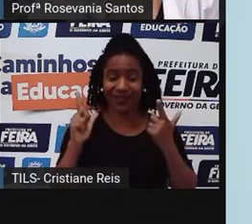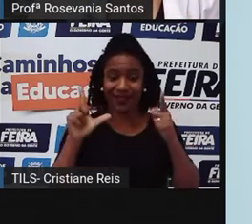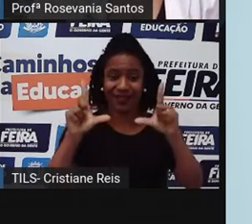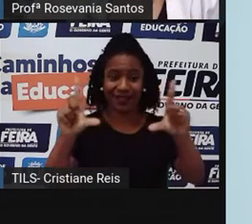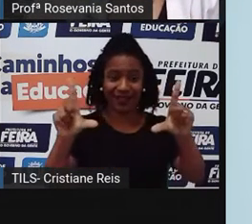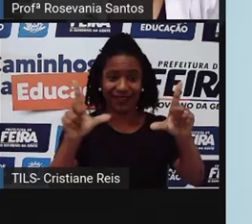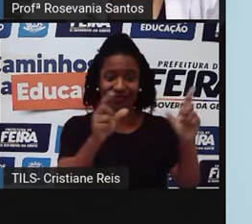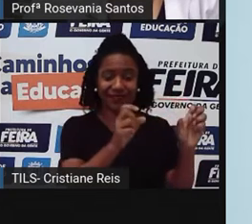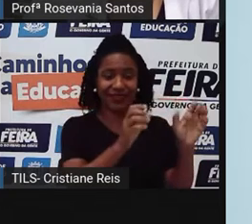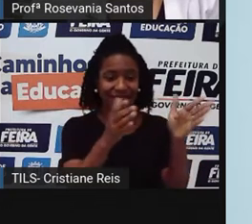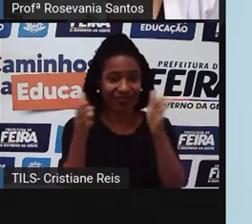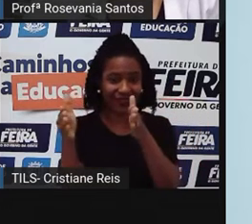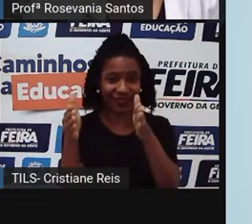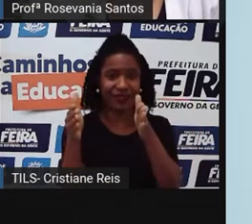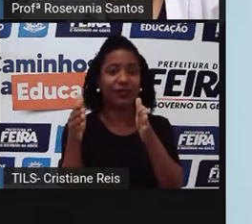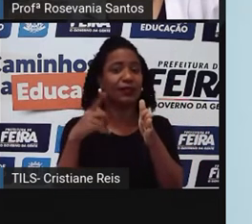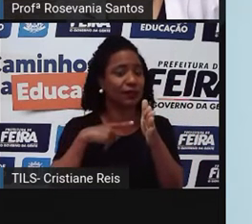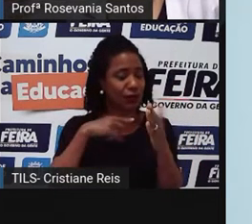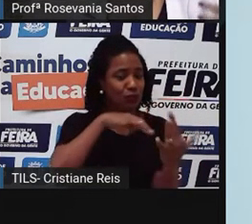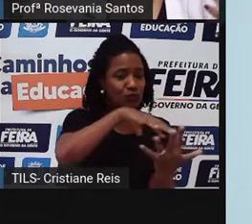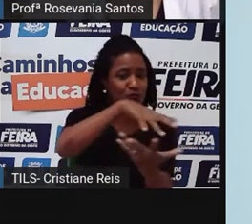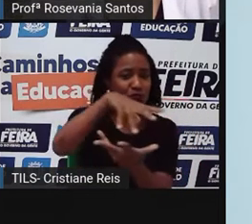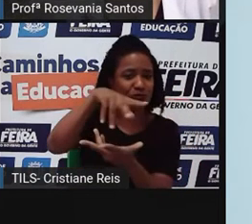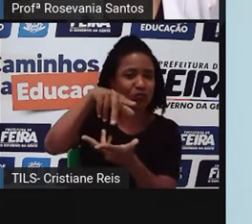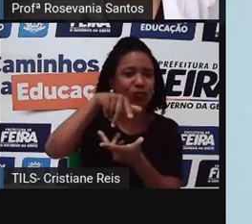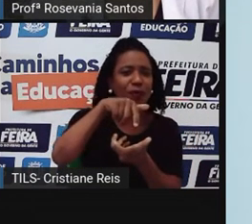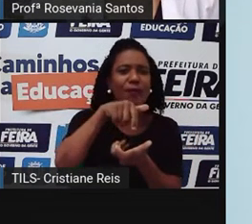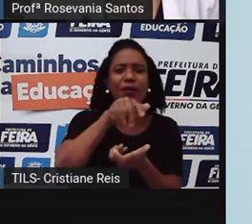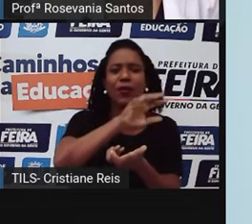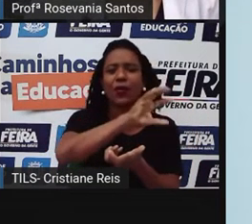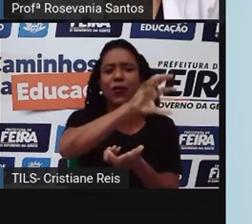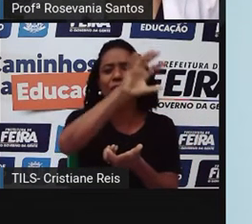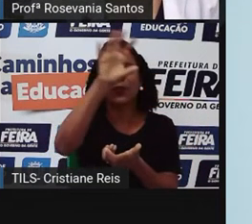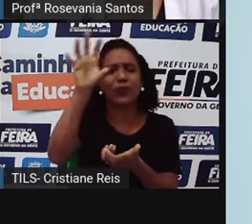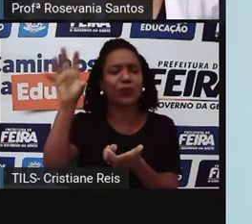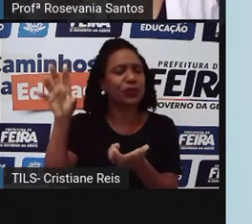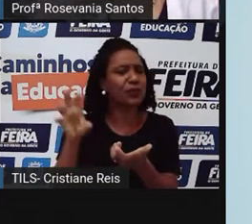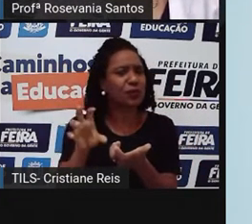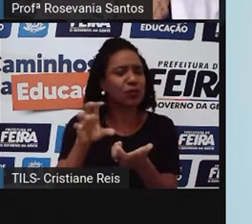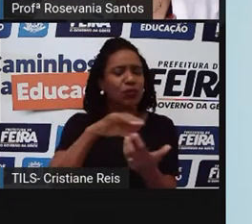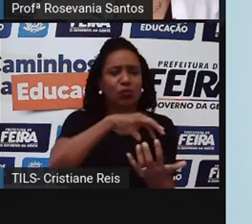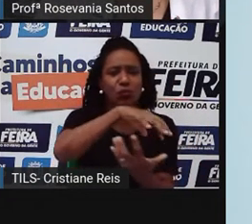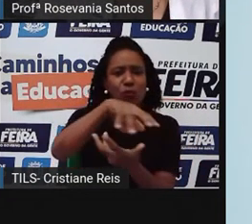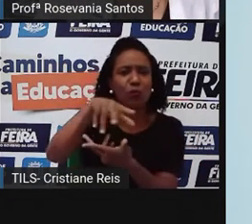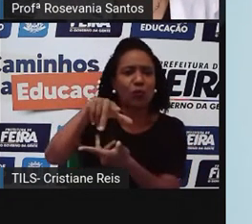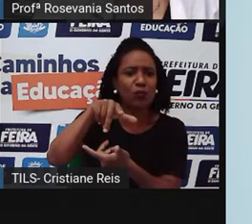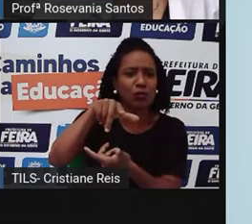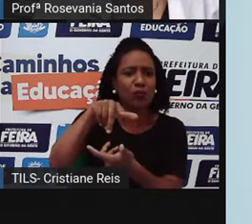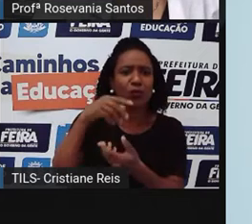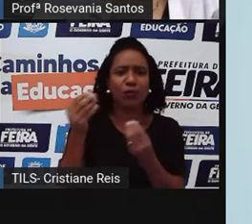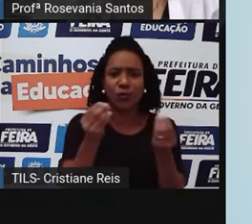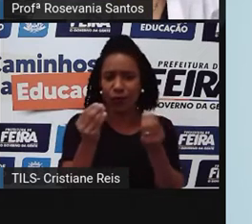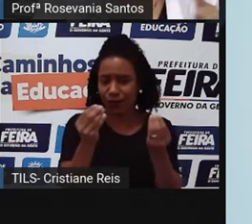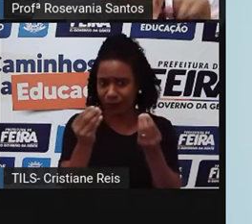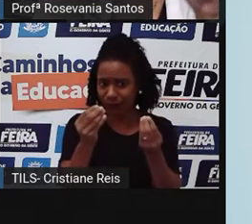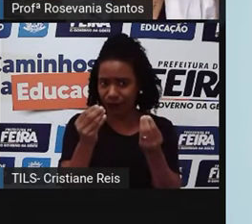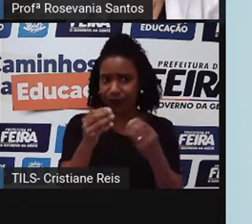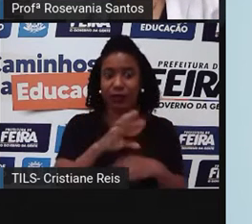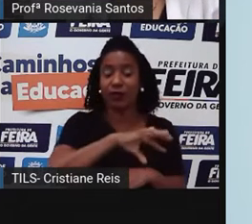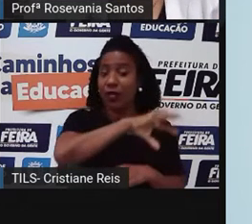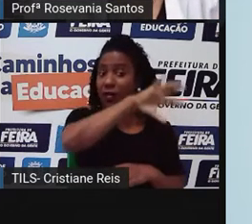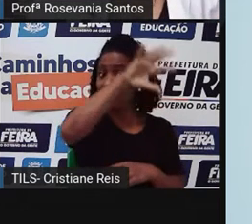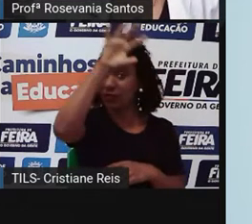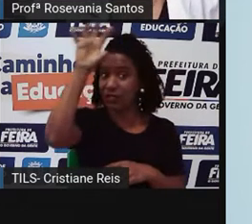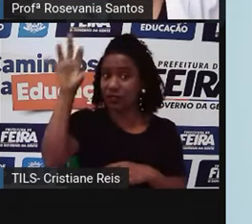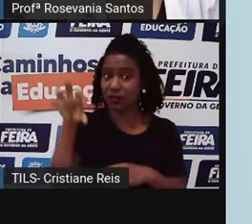mapa mundi, né, em alto relevo. Então, o que que seria, né, essa regionalização? E não é de qualquer canto, né, é do